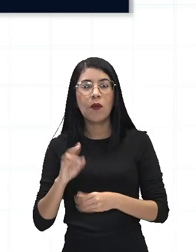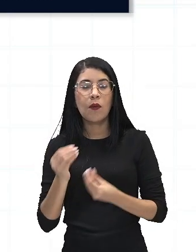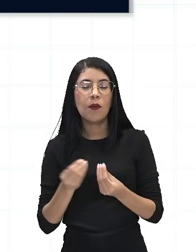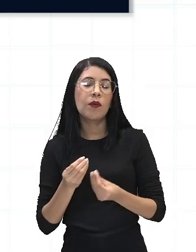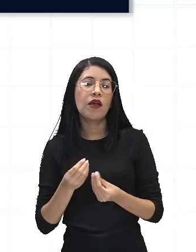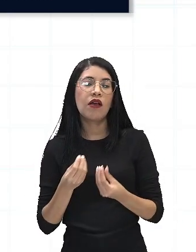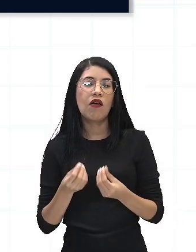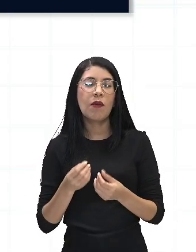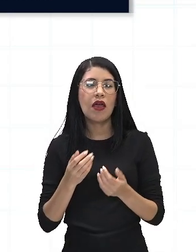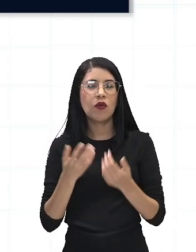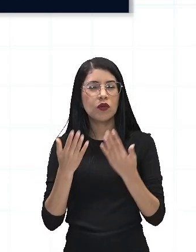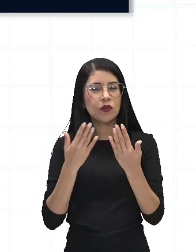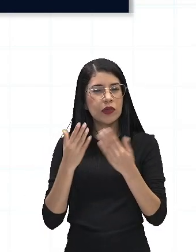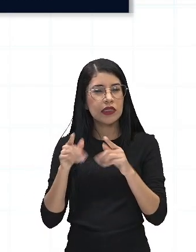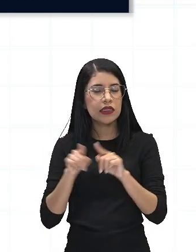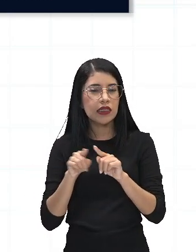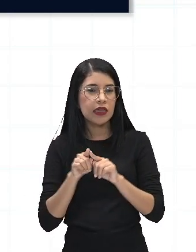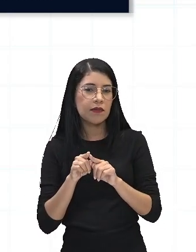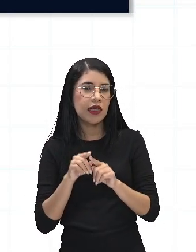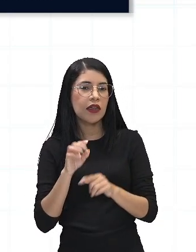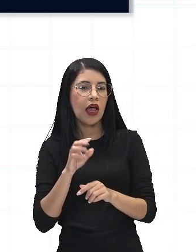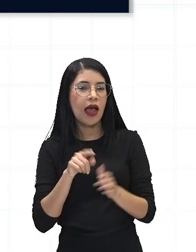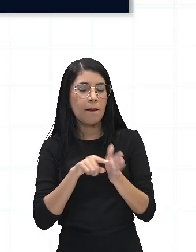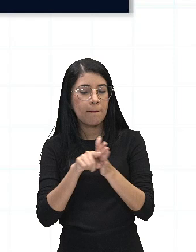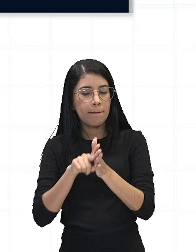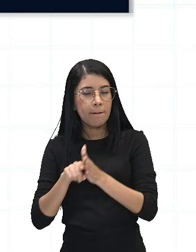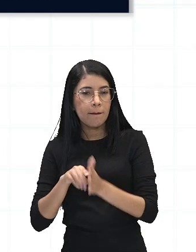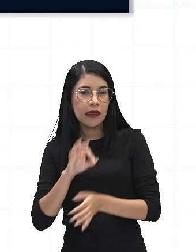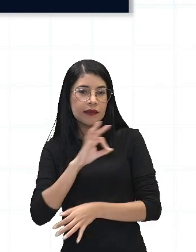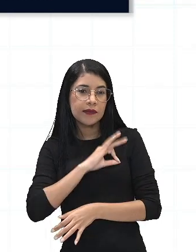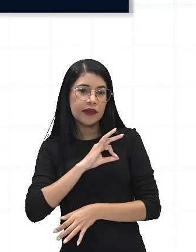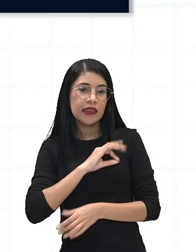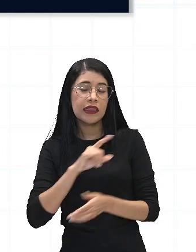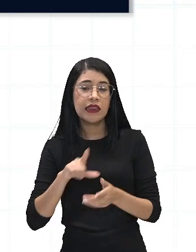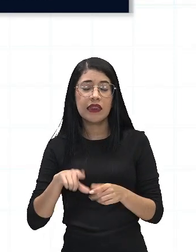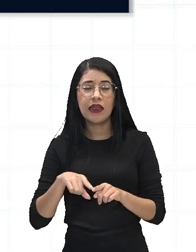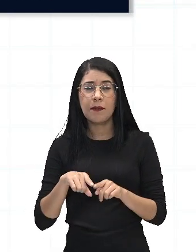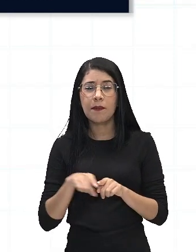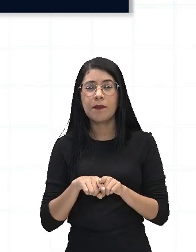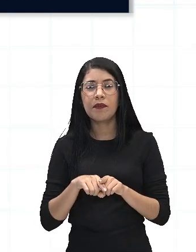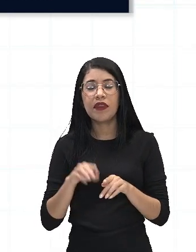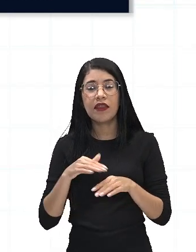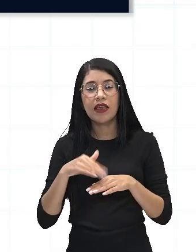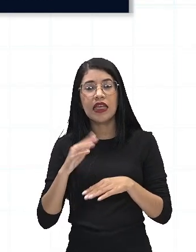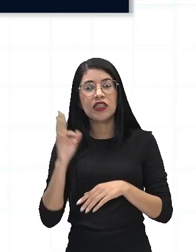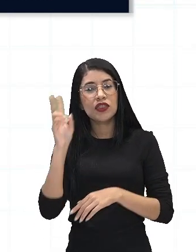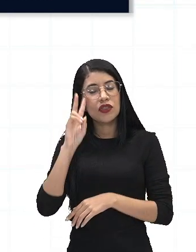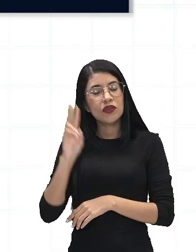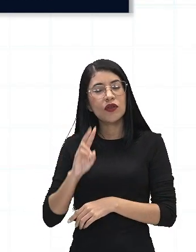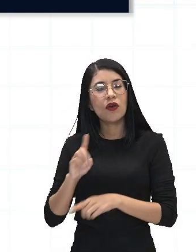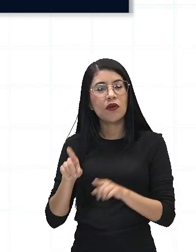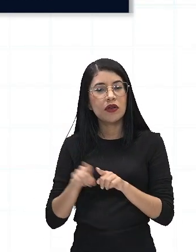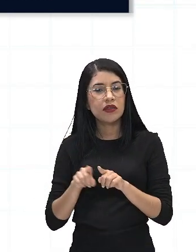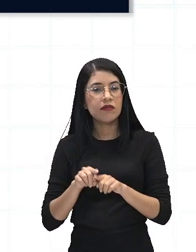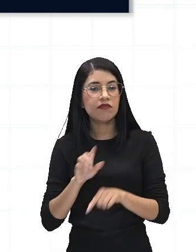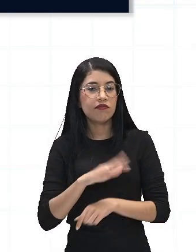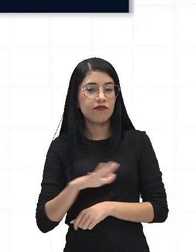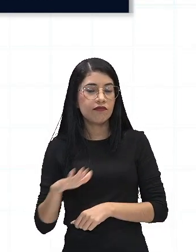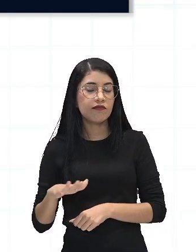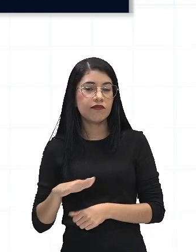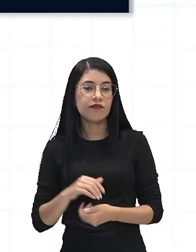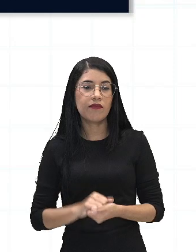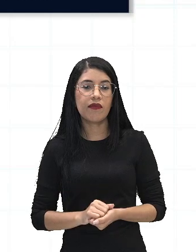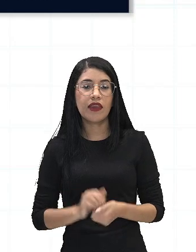como pretextos para revelar que há mais do que histórias infantis na nossa tradição oral. Muito